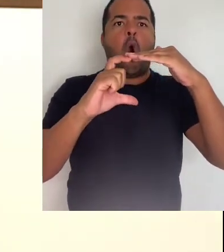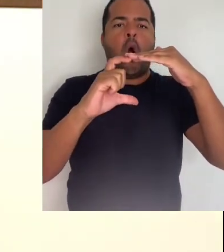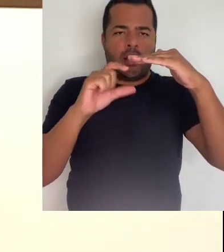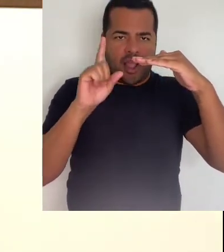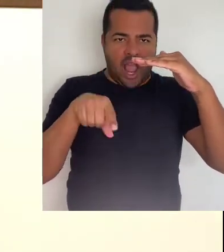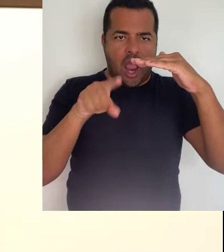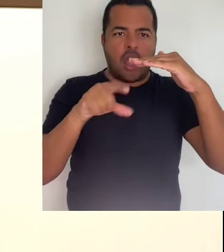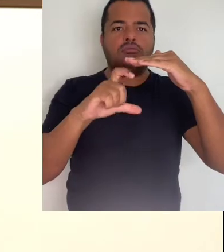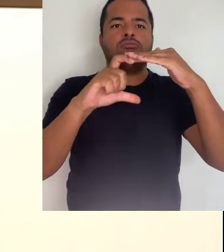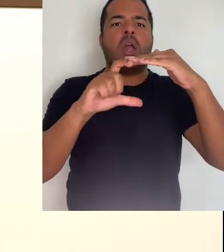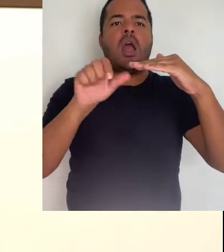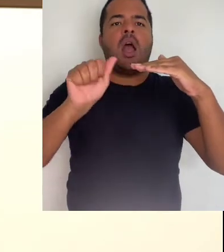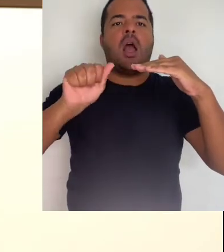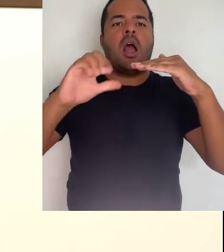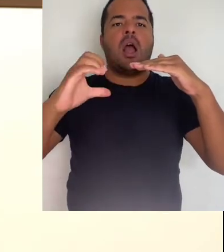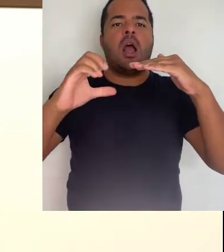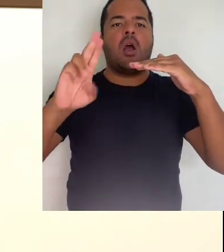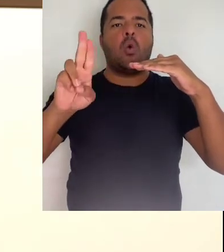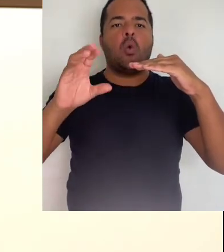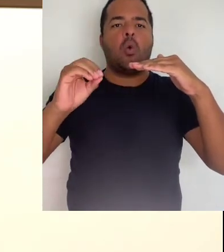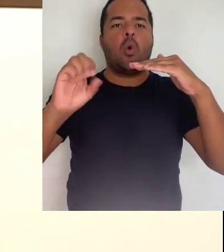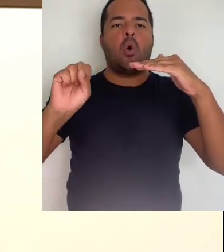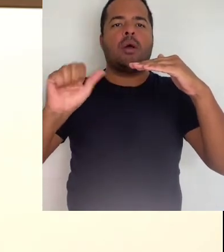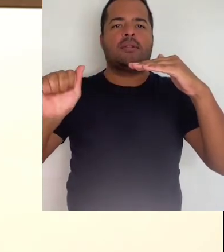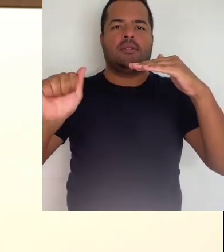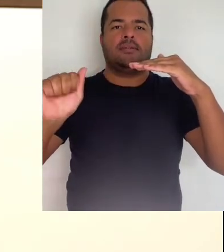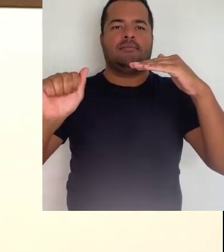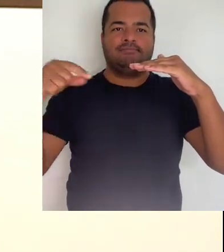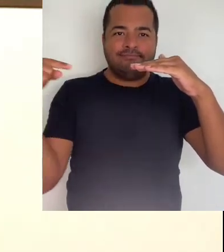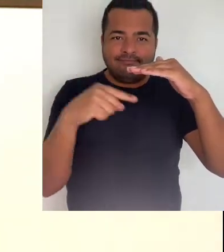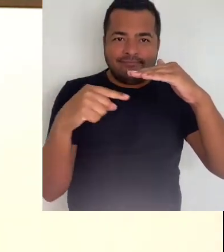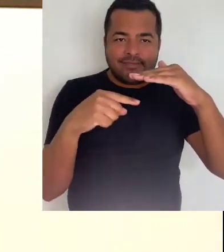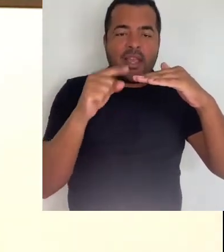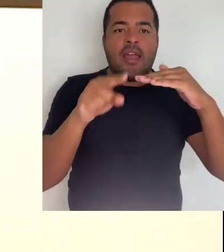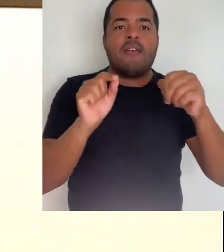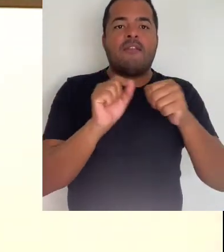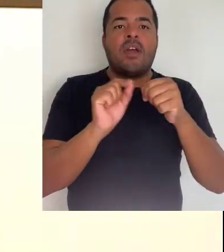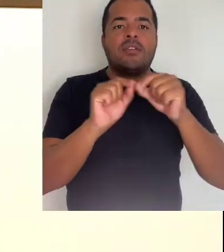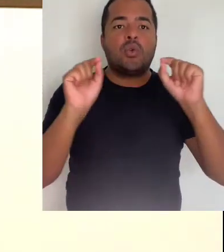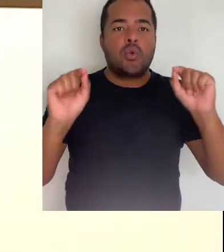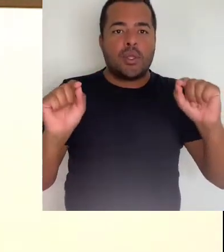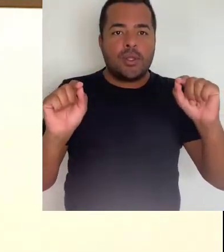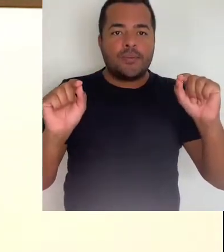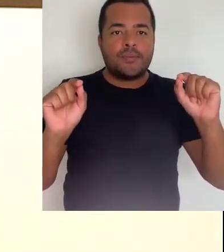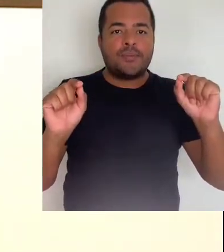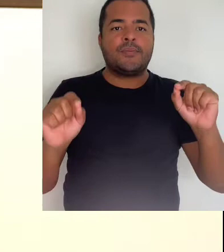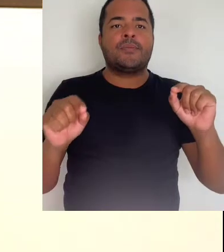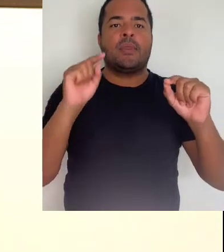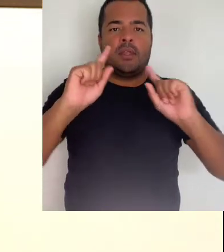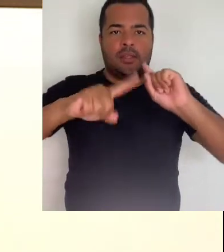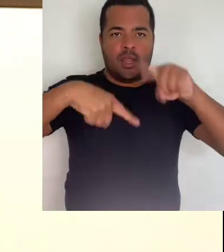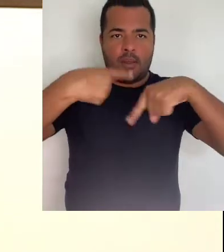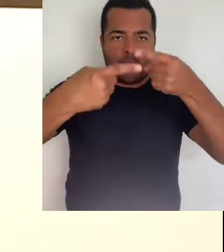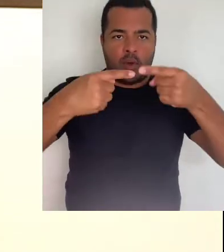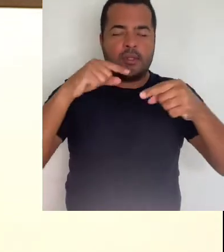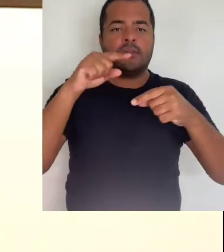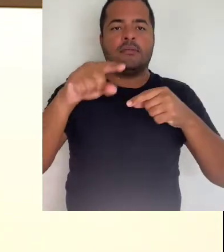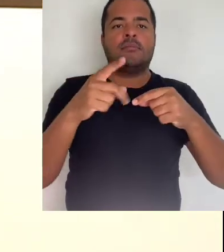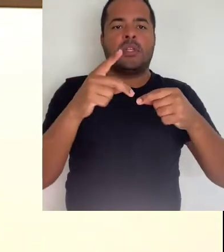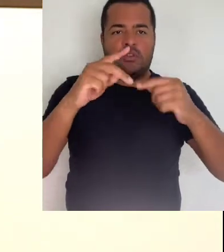a inferior, é que está aumentando. Então, é ela a fase aquosa. Ok? Então, o que é que você vai fazer? Você